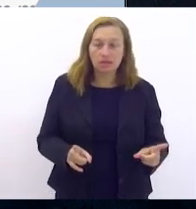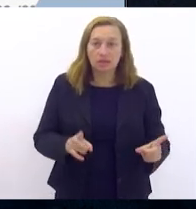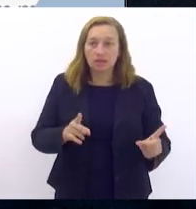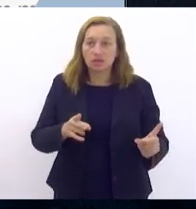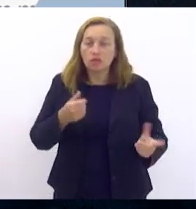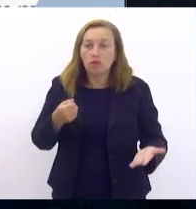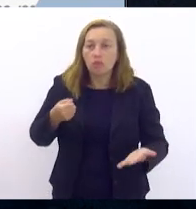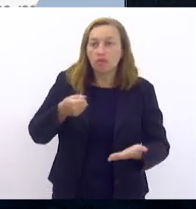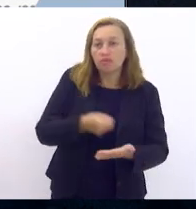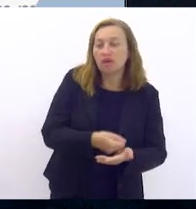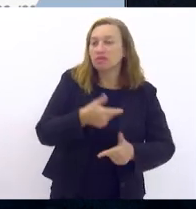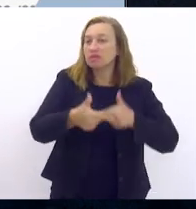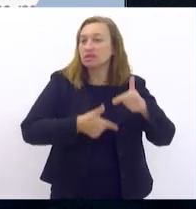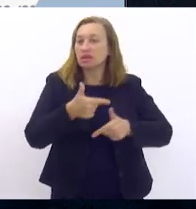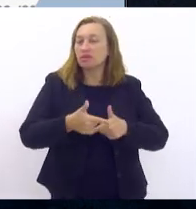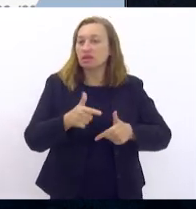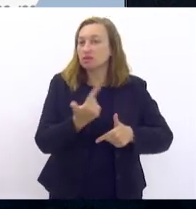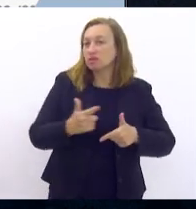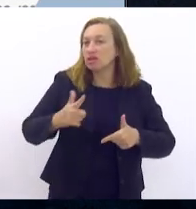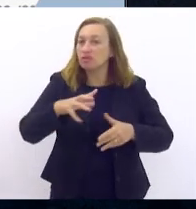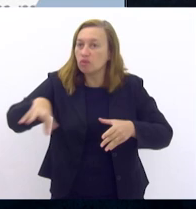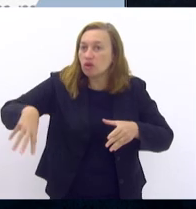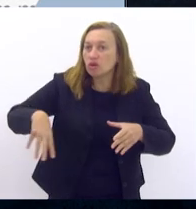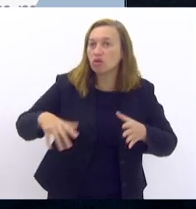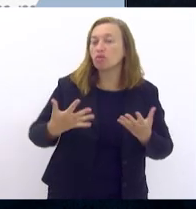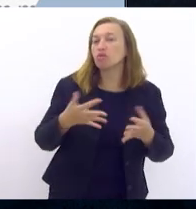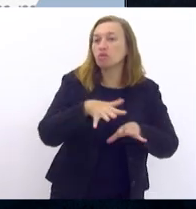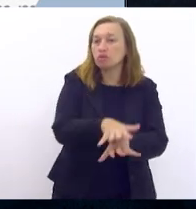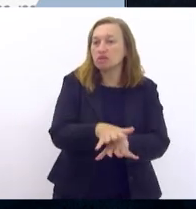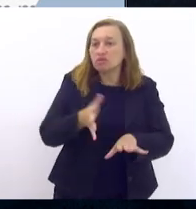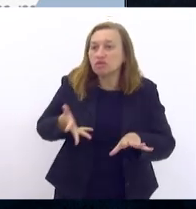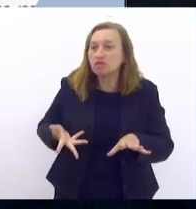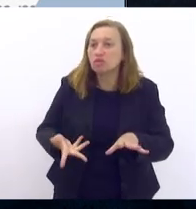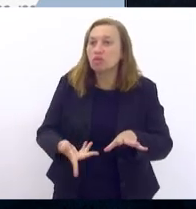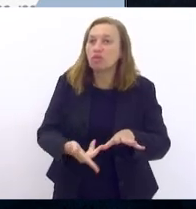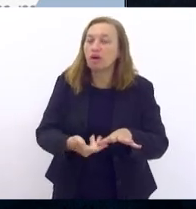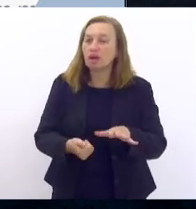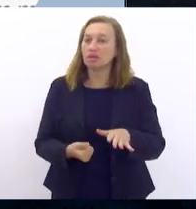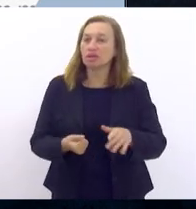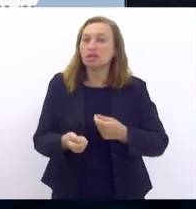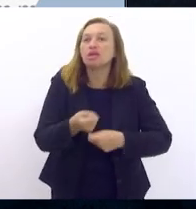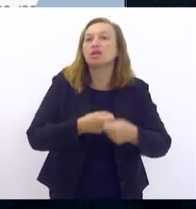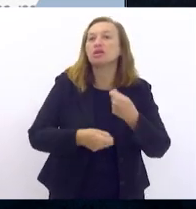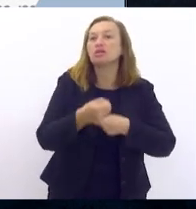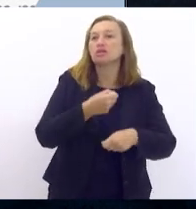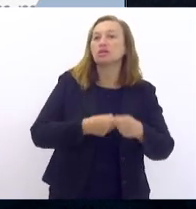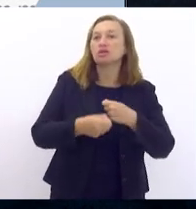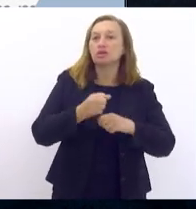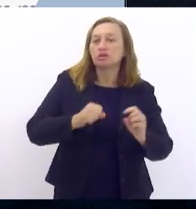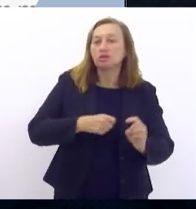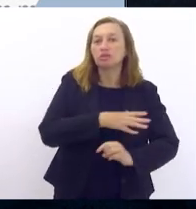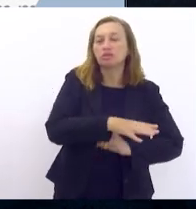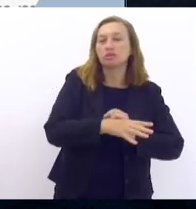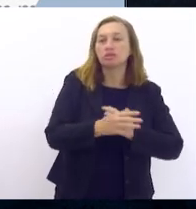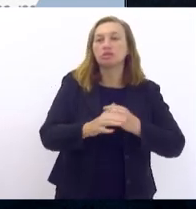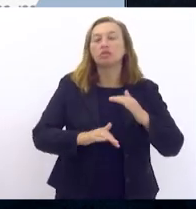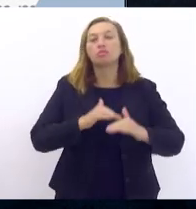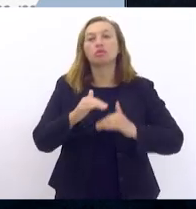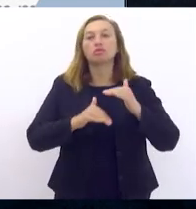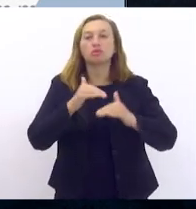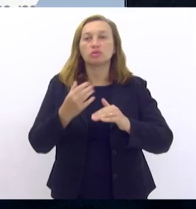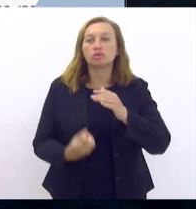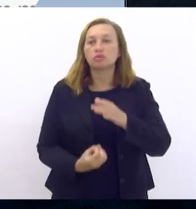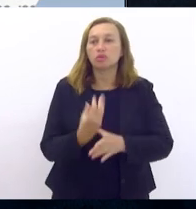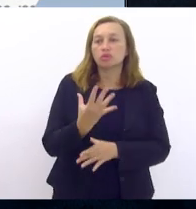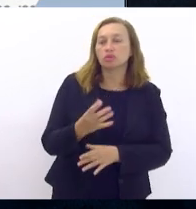não garantiu uma inclusão efetiva e socioeconômica e produtiva desses catadores e